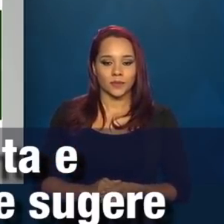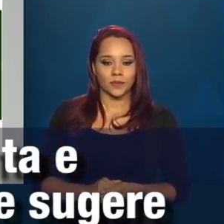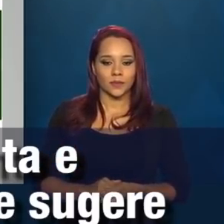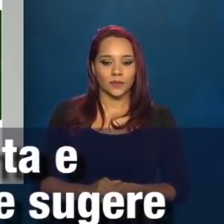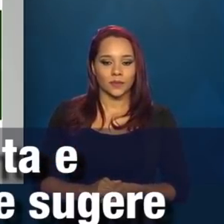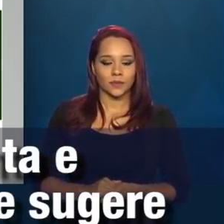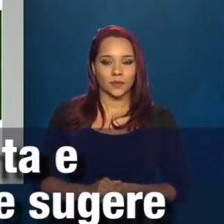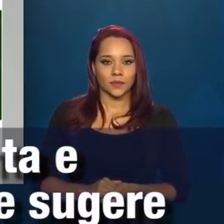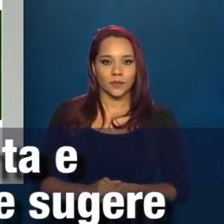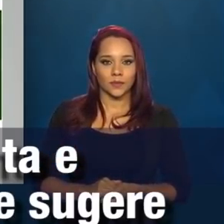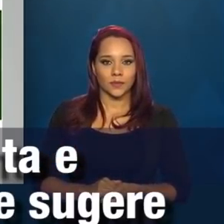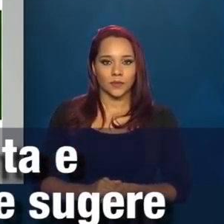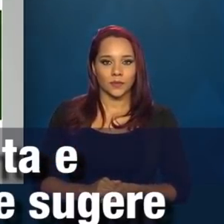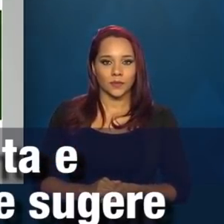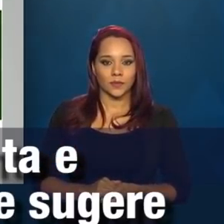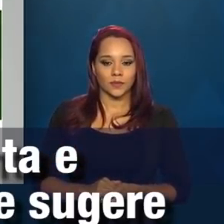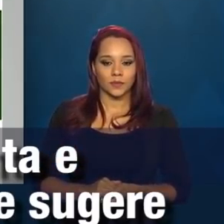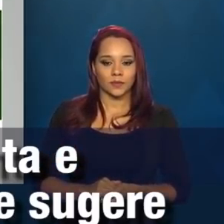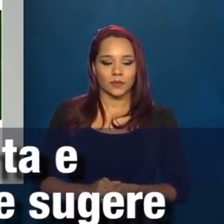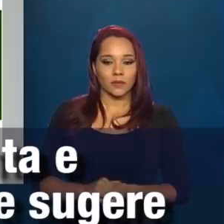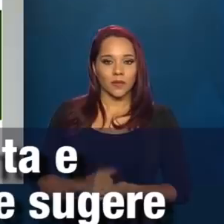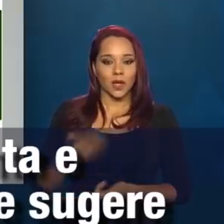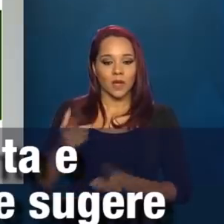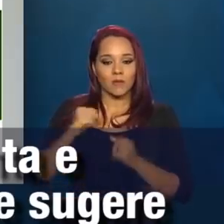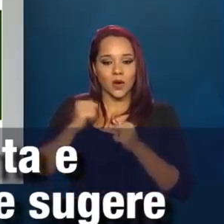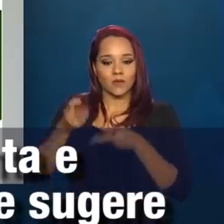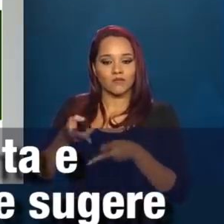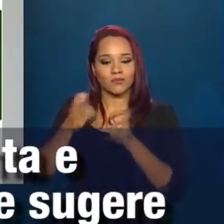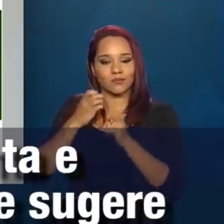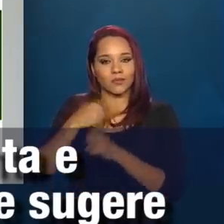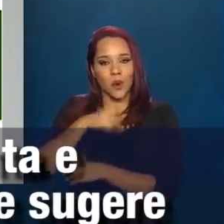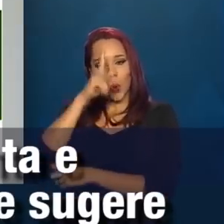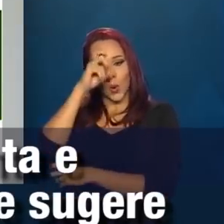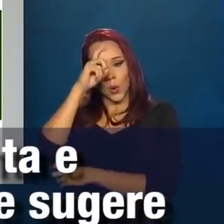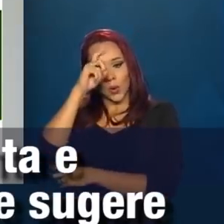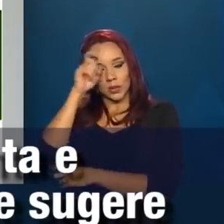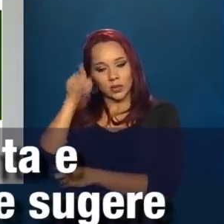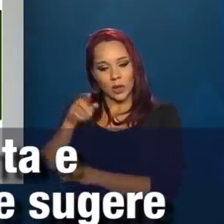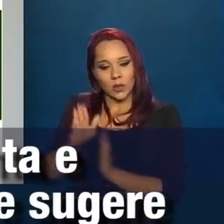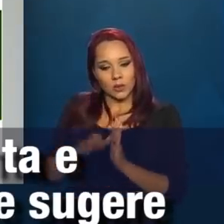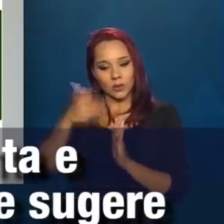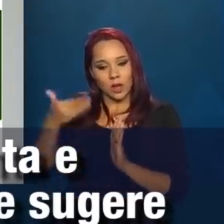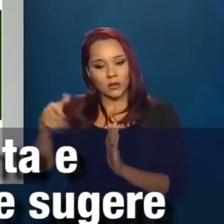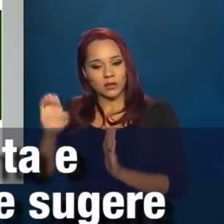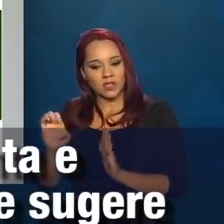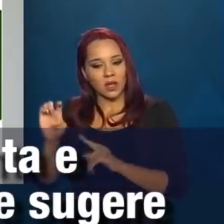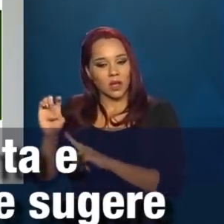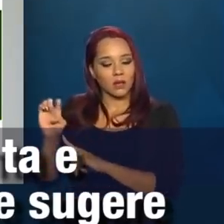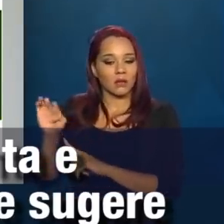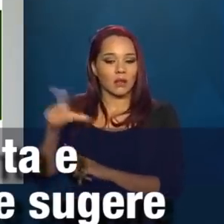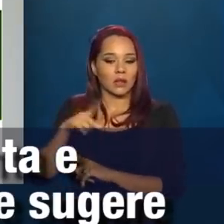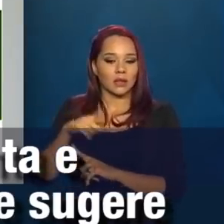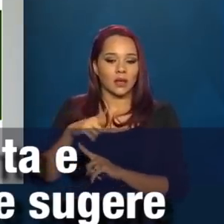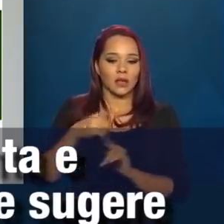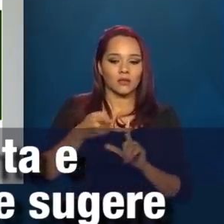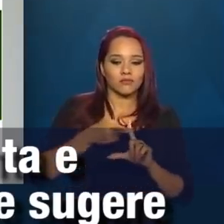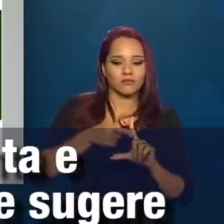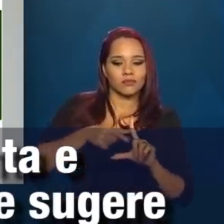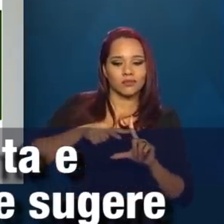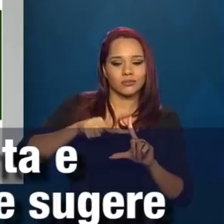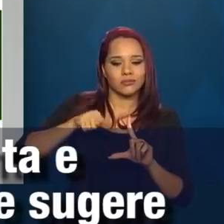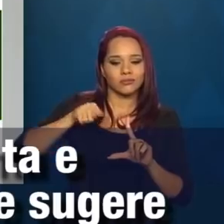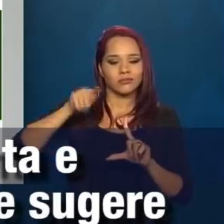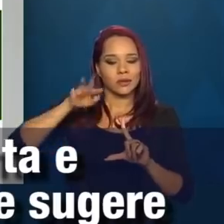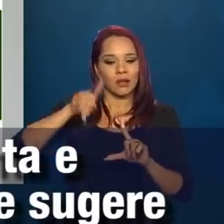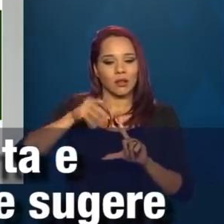Aqui nós podemos observar as hospitalizações. Ali do lado esquerdo nós temos a escala, que é